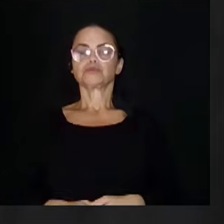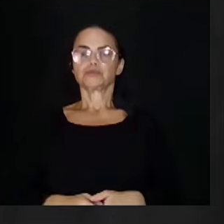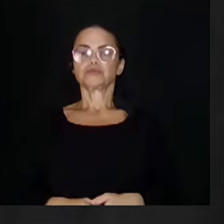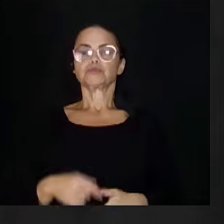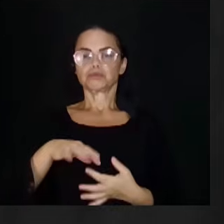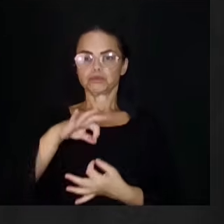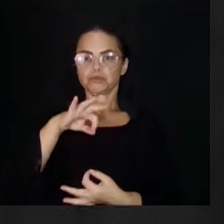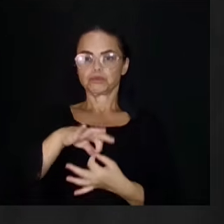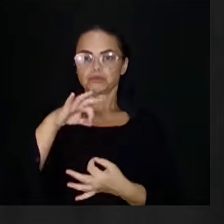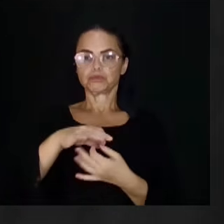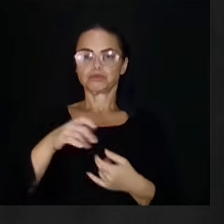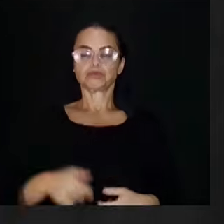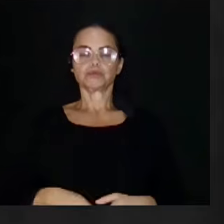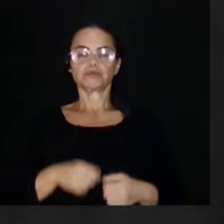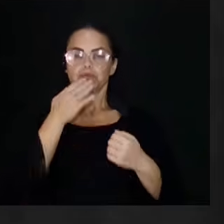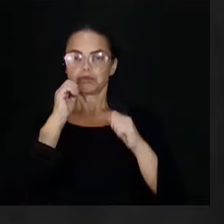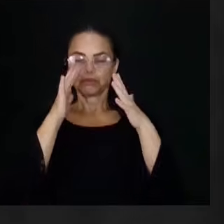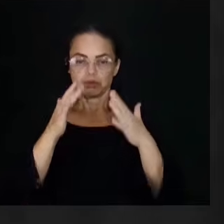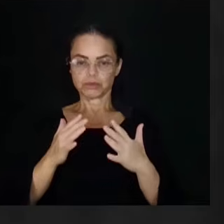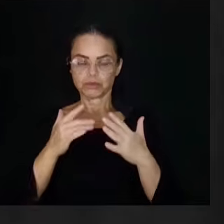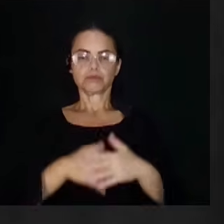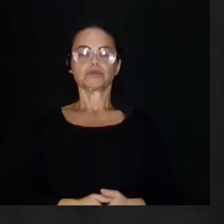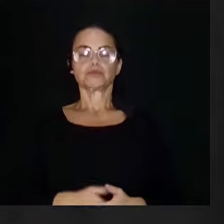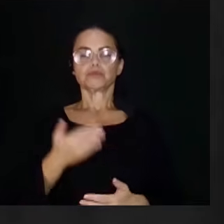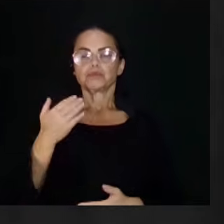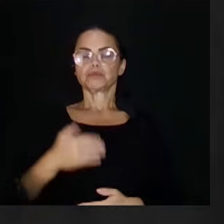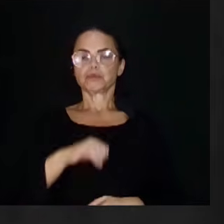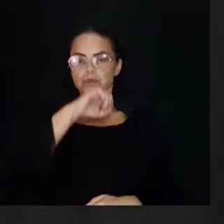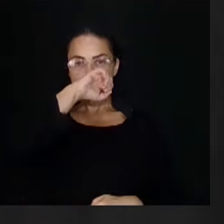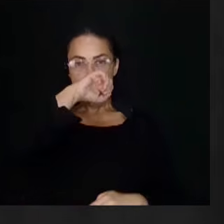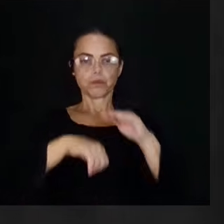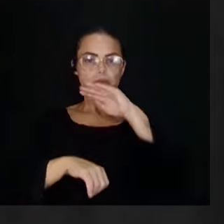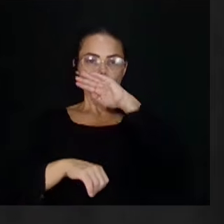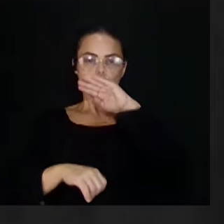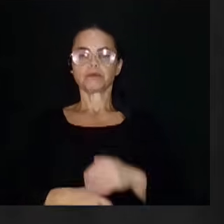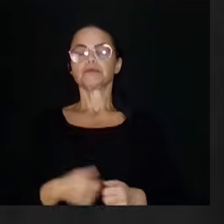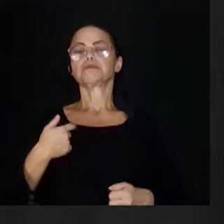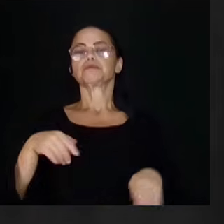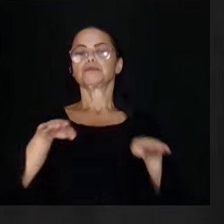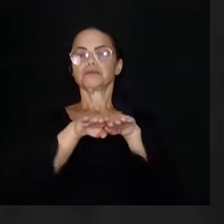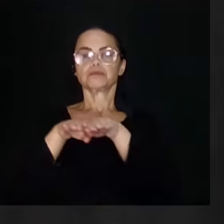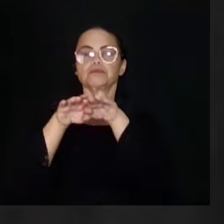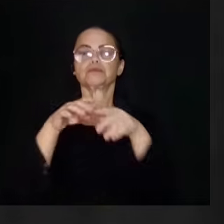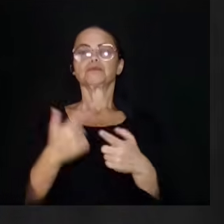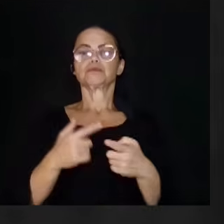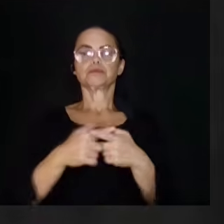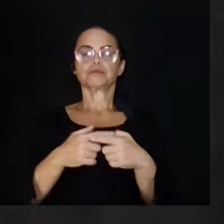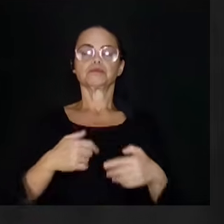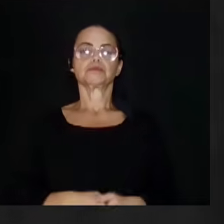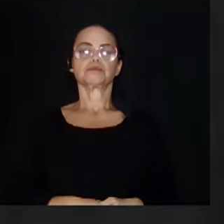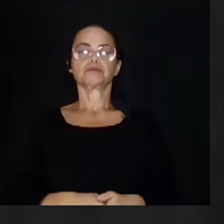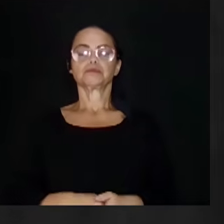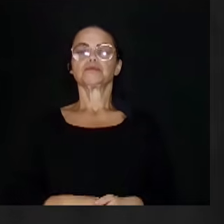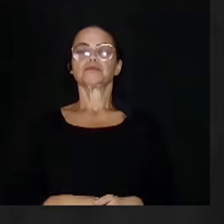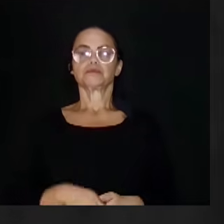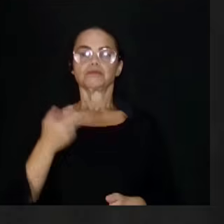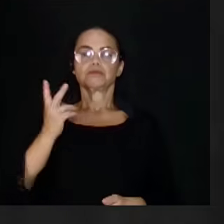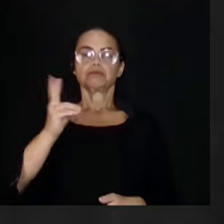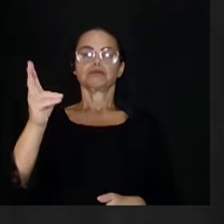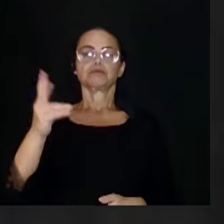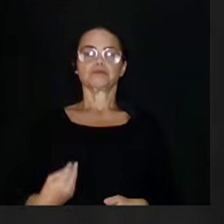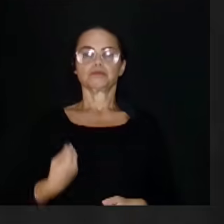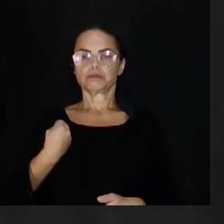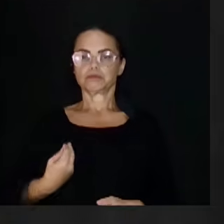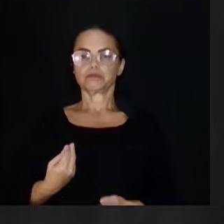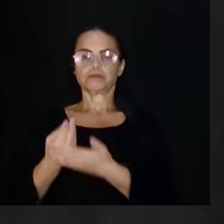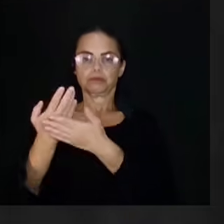mais velhos, aos meus mais novos e aos meus iguais, porque é dessa forma que eu sempre me apresento diante